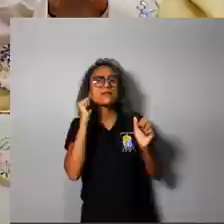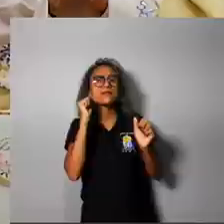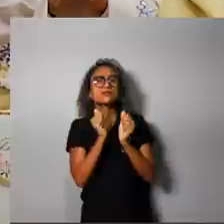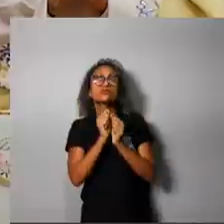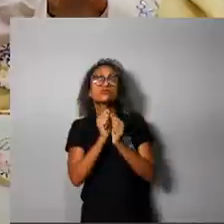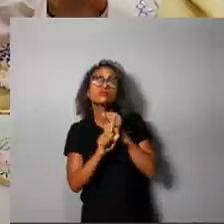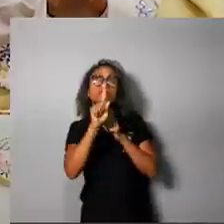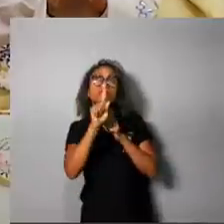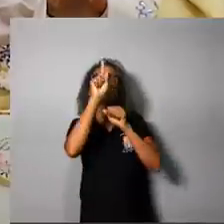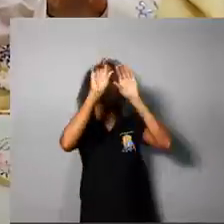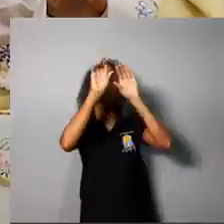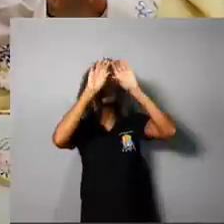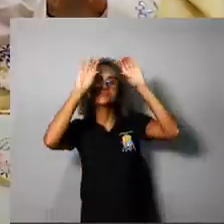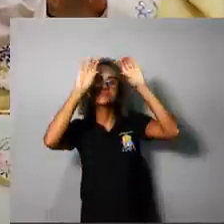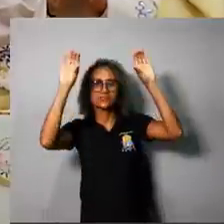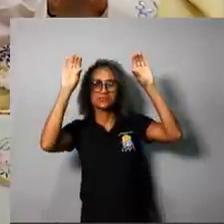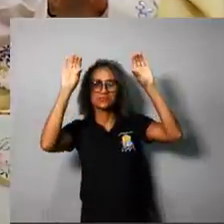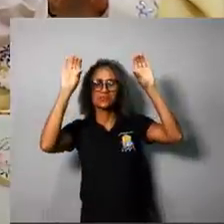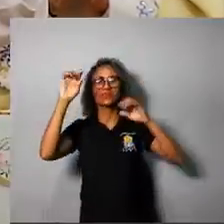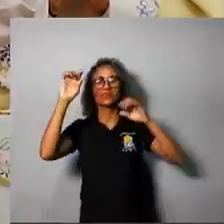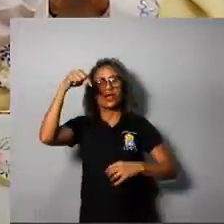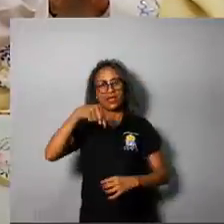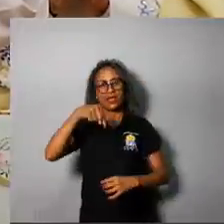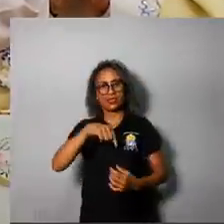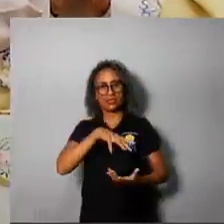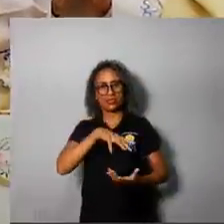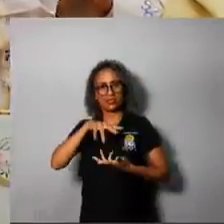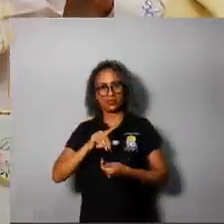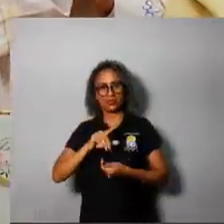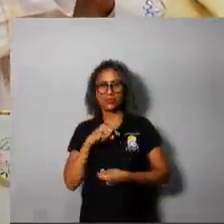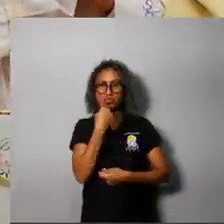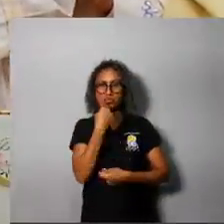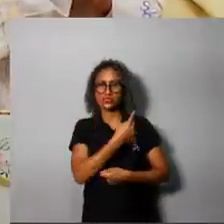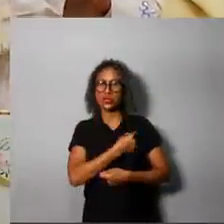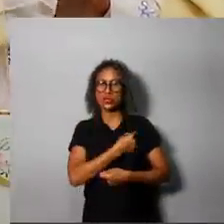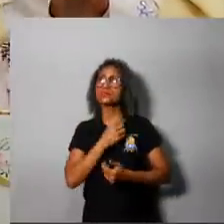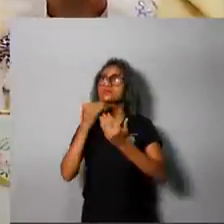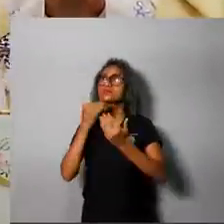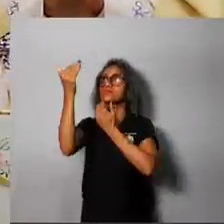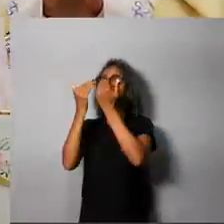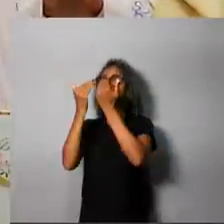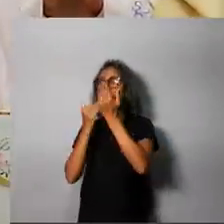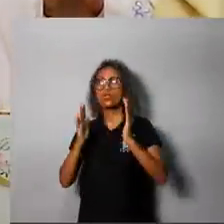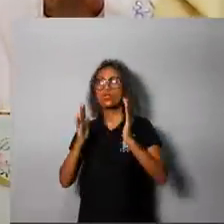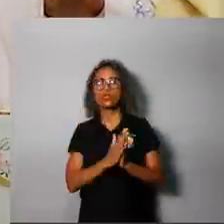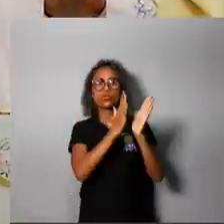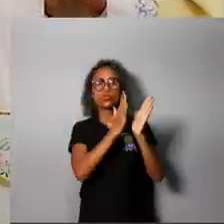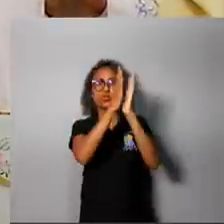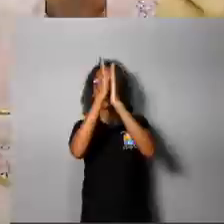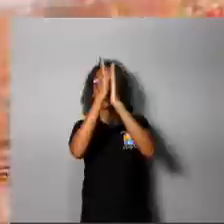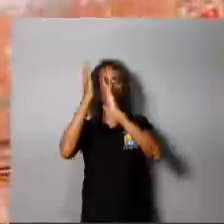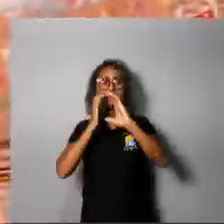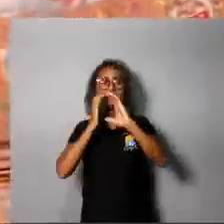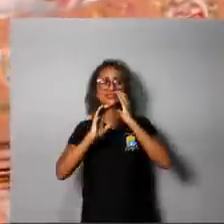aos seus louvores, cantando a uma só voz.